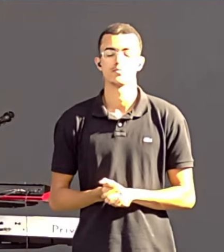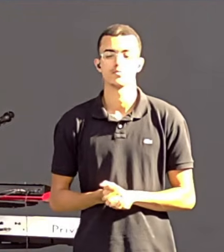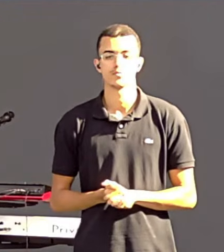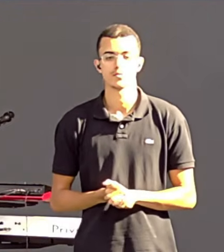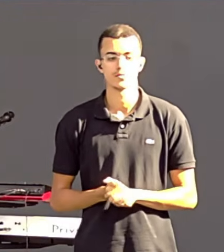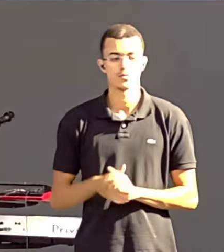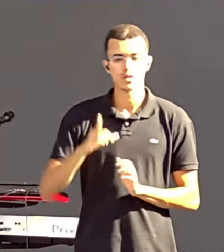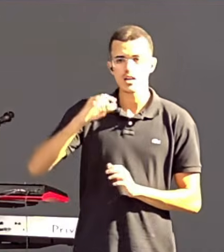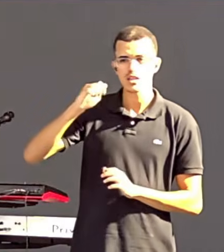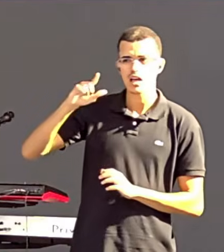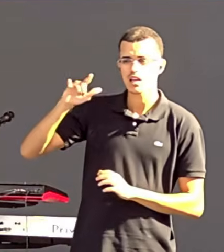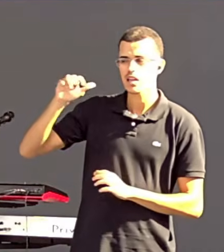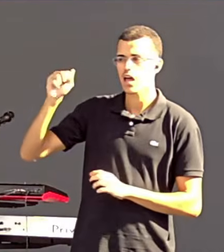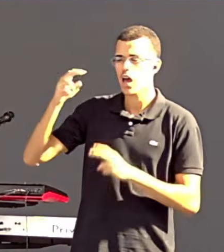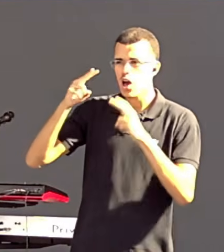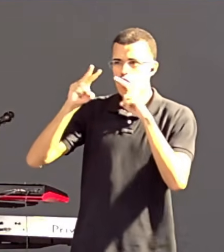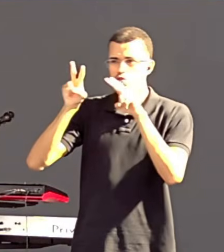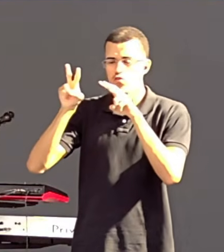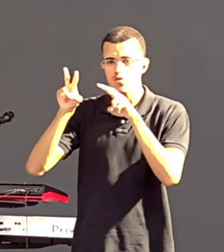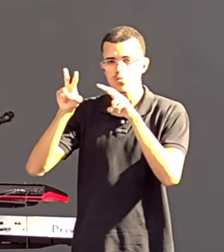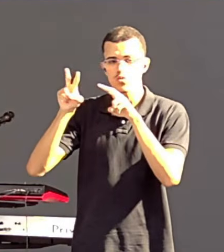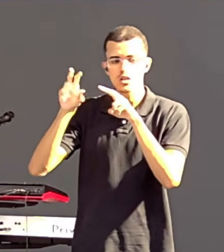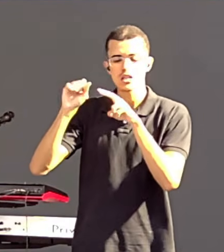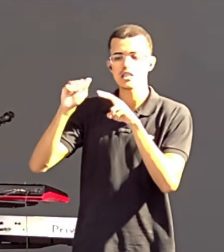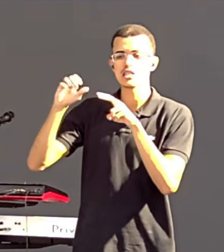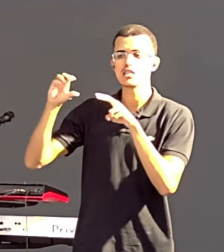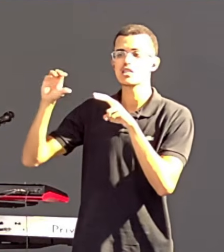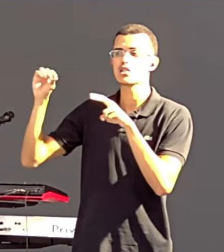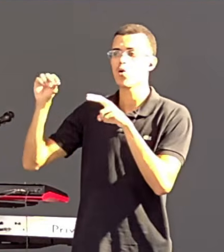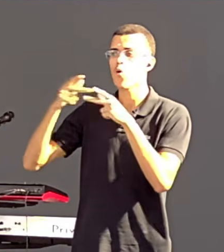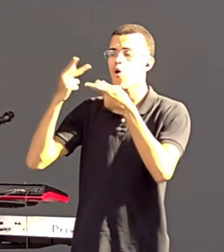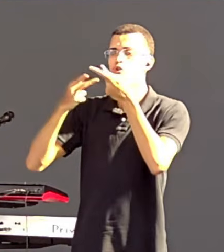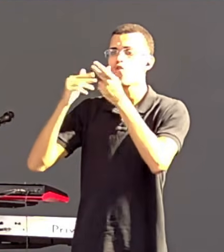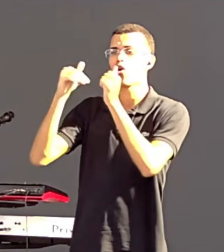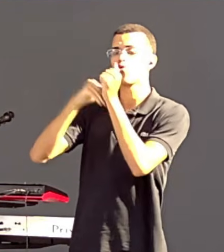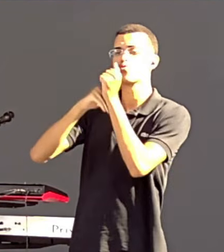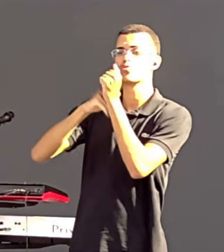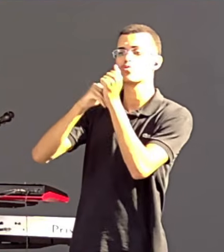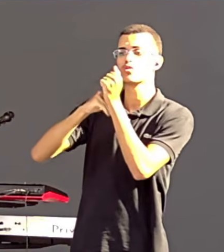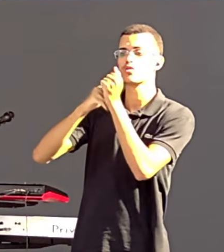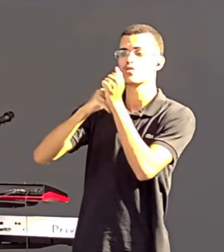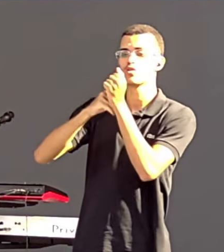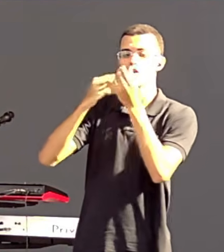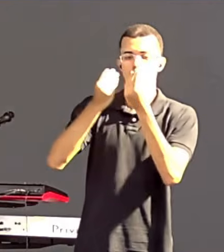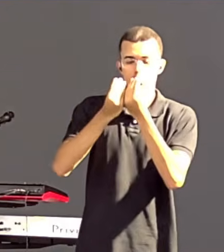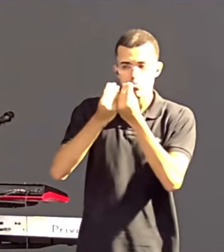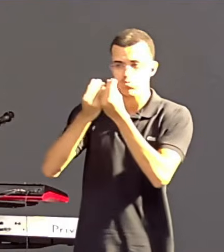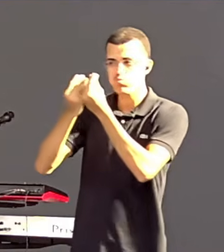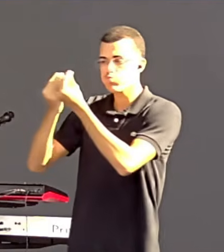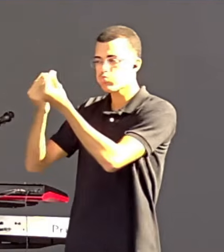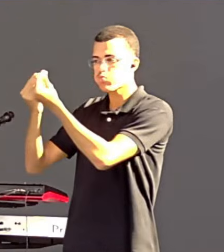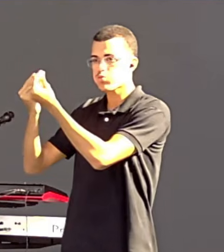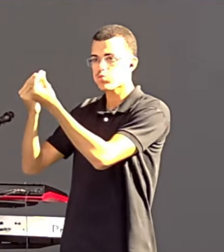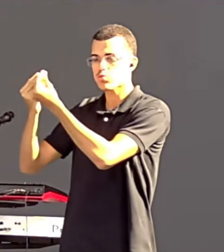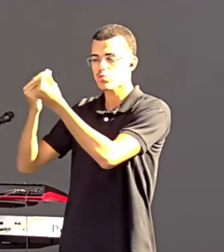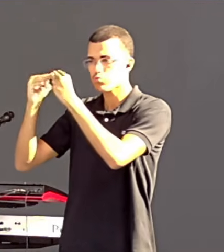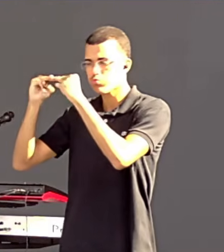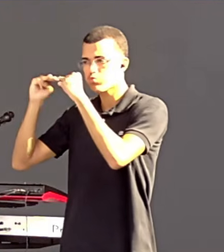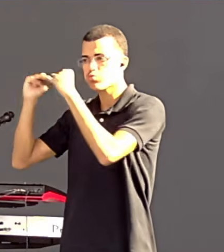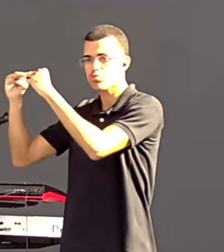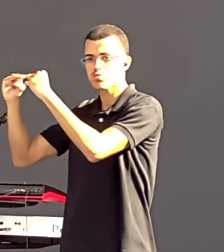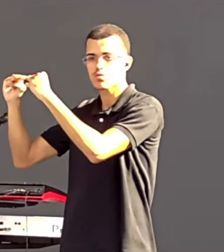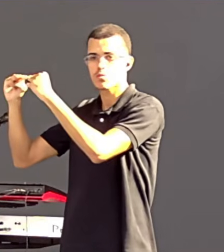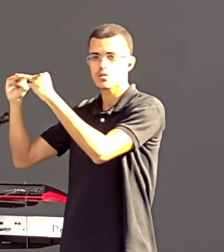Quando Dalila viu que Sansão lhe tinha contado todo o segredo, enviou esta mensagem aos líderes dos